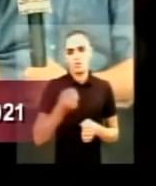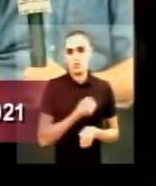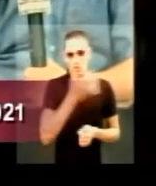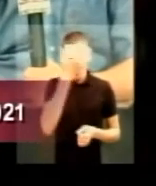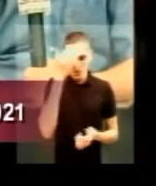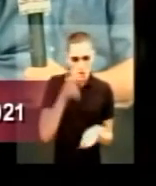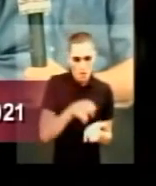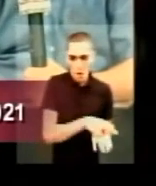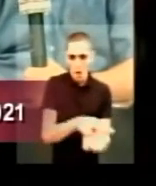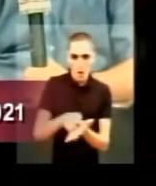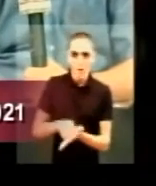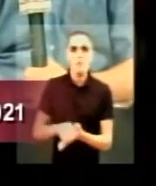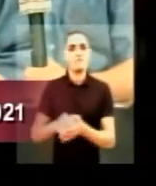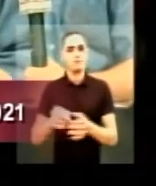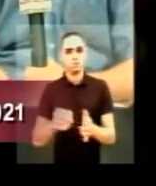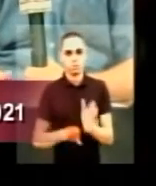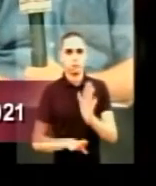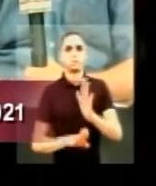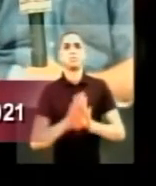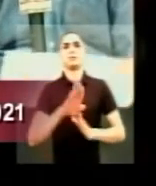Próximo.